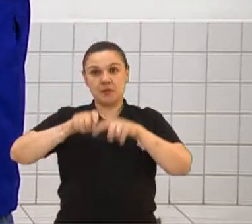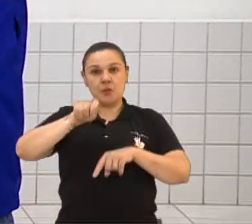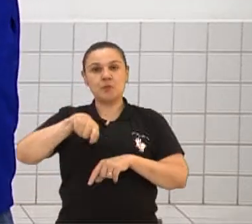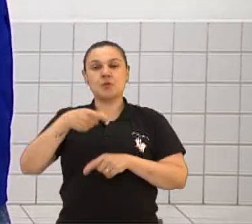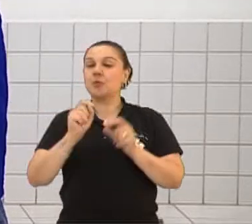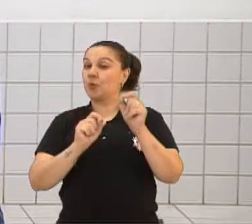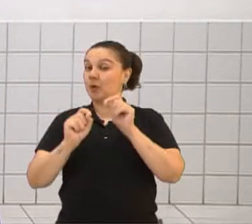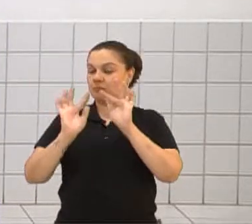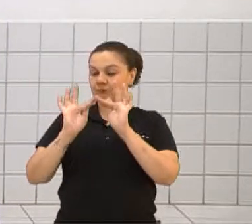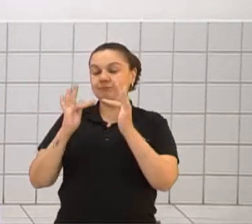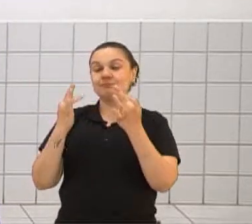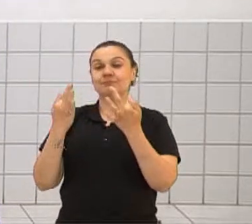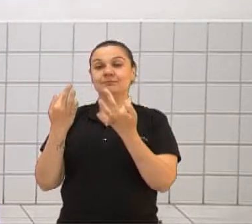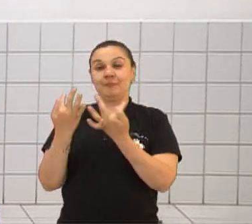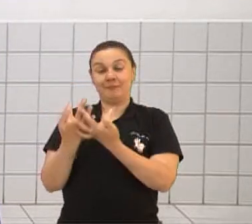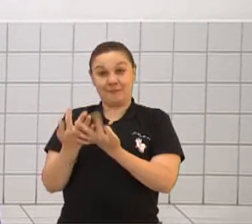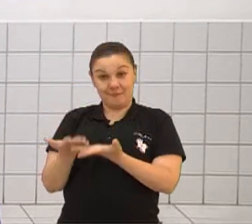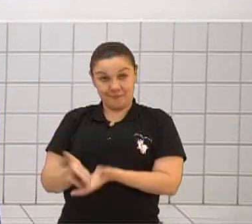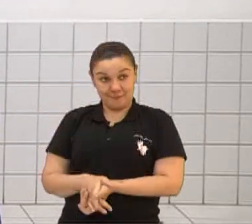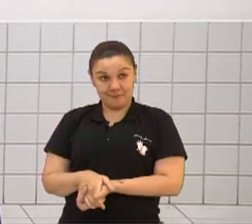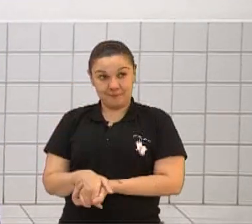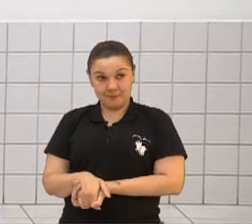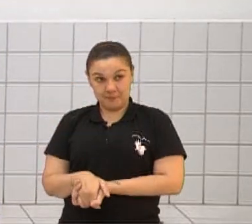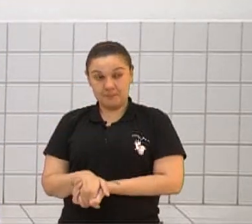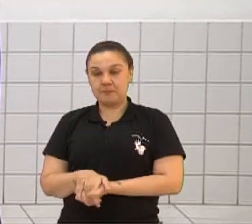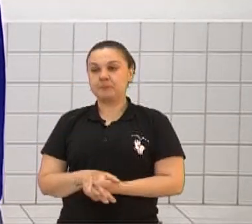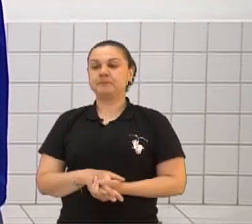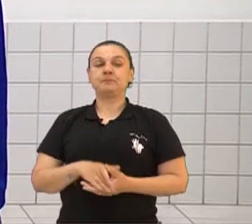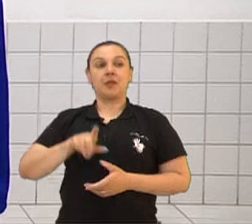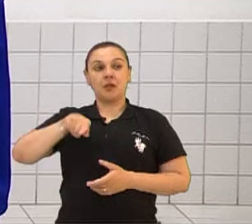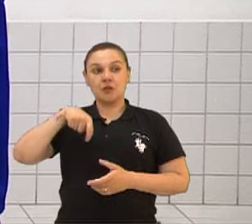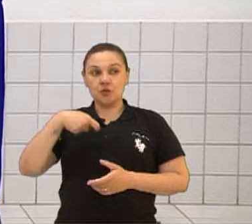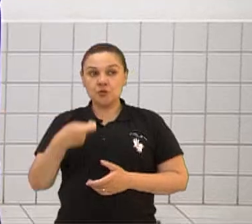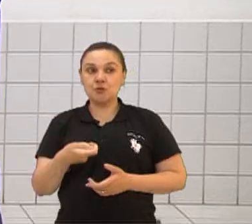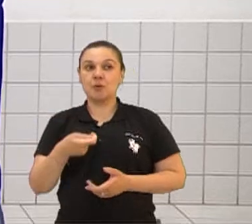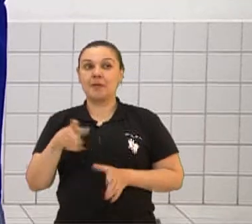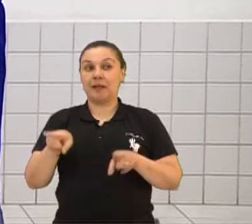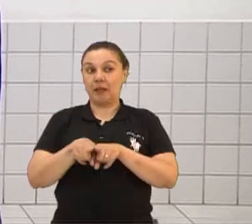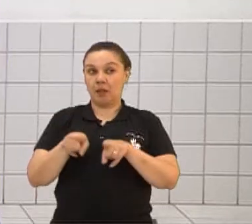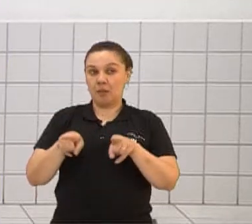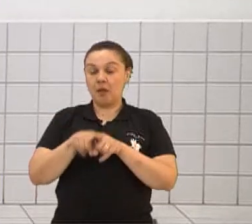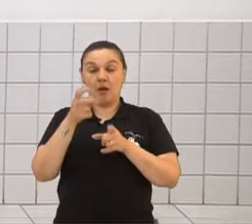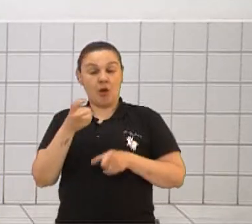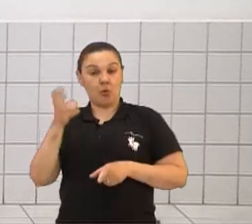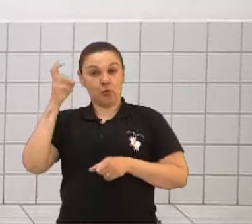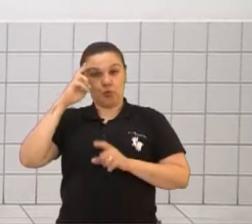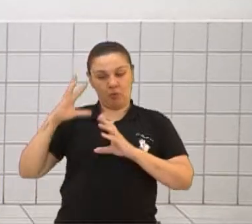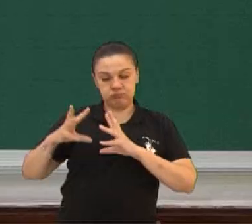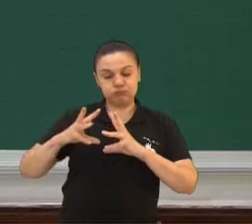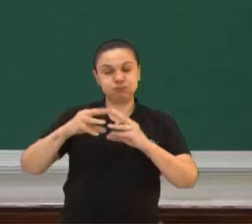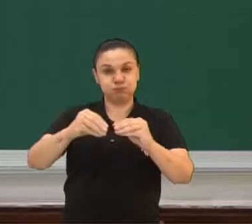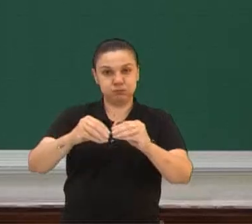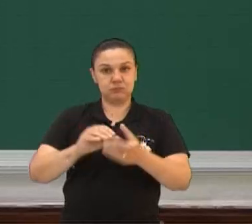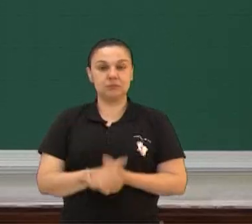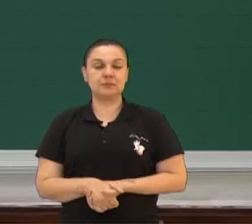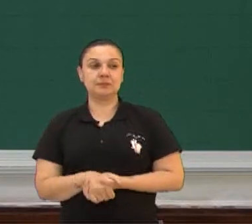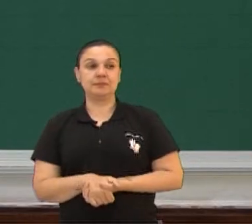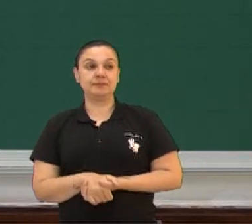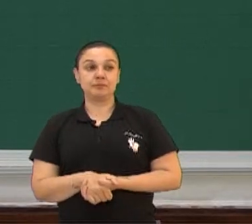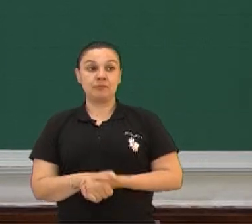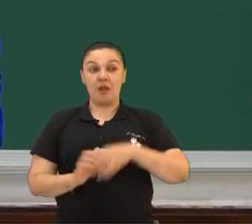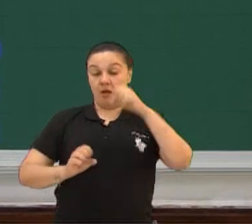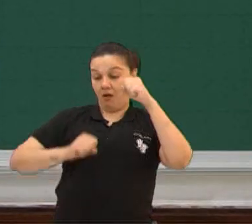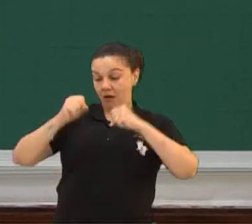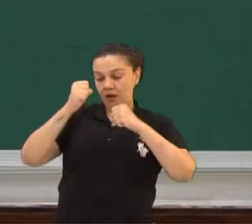material também falando sobre a questão da família, vai produzir material aí sobre a cultura de massa, a